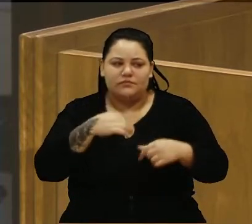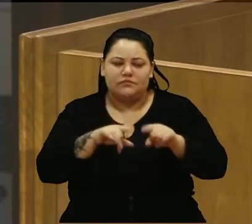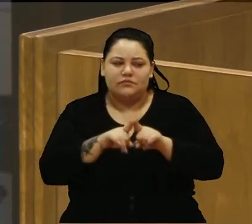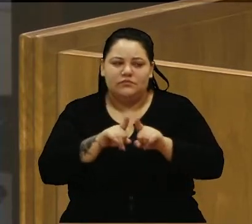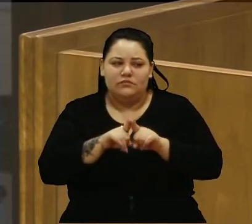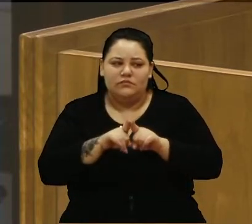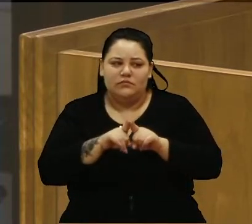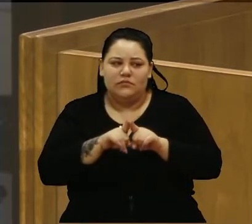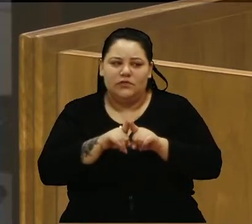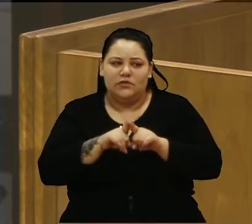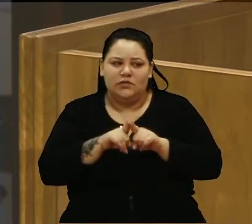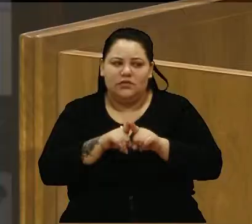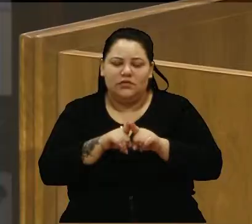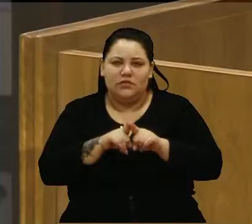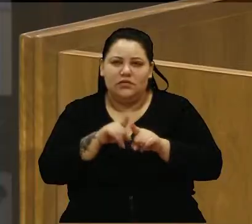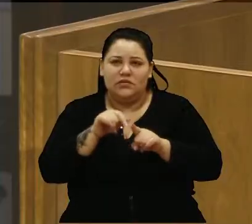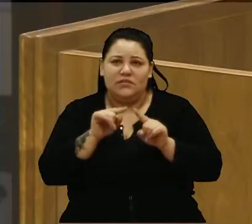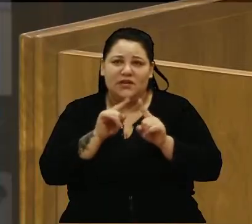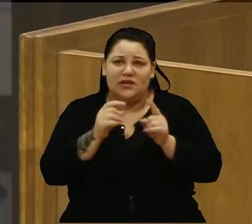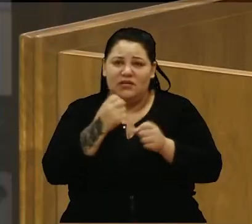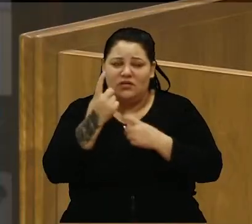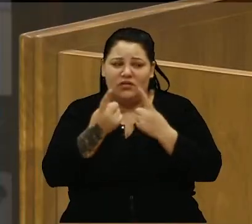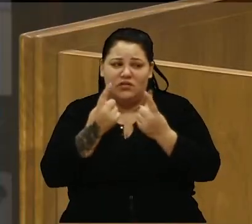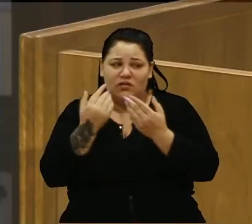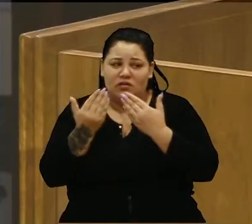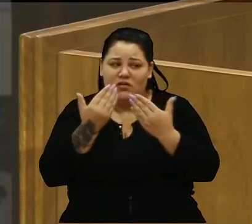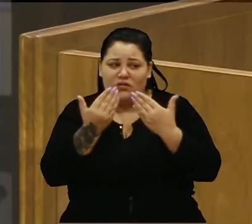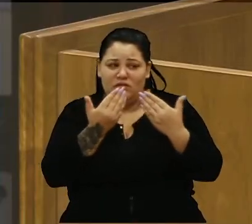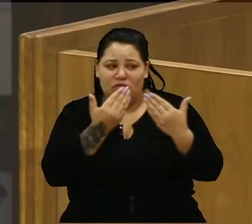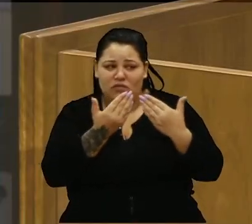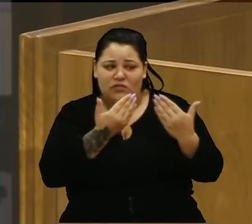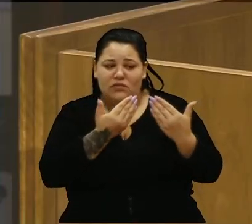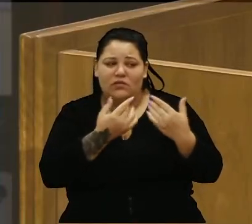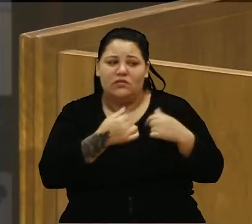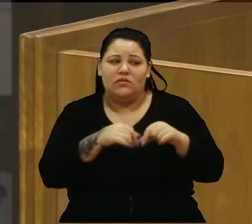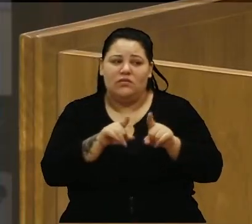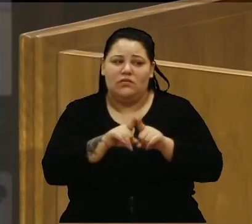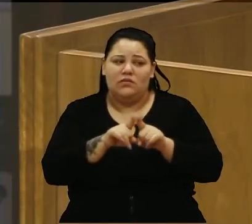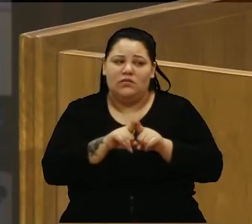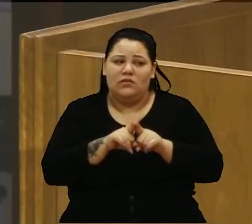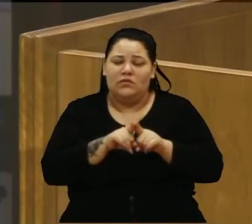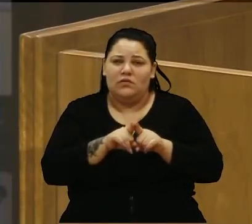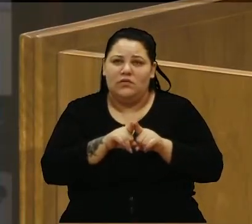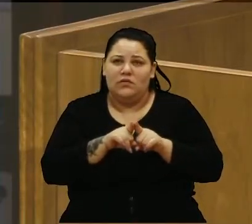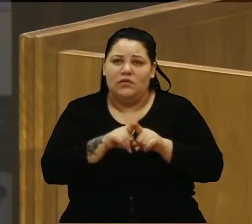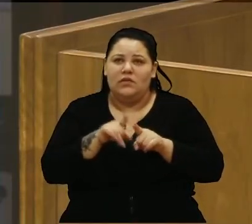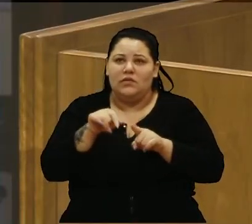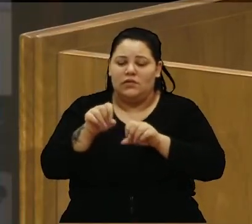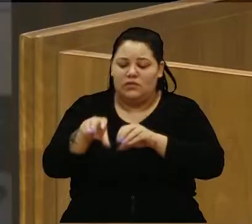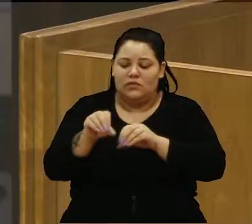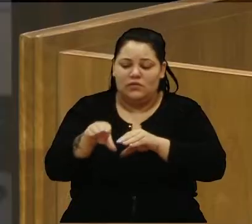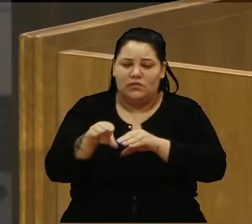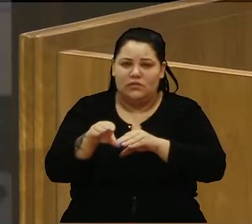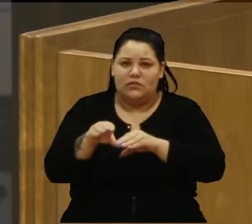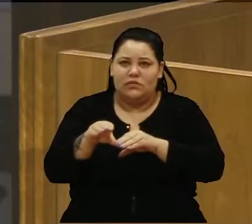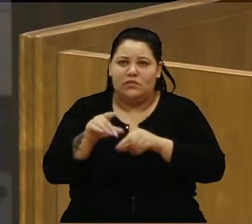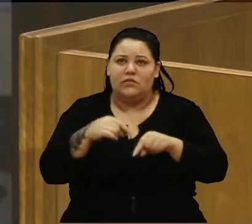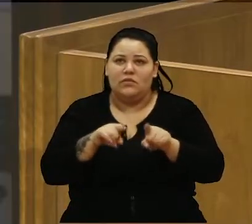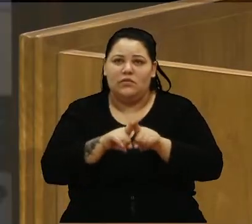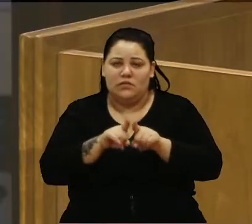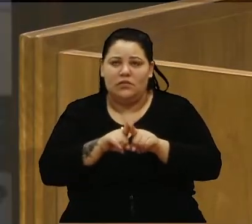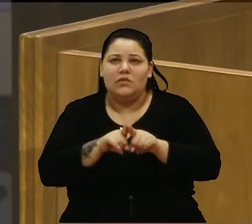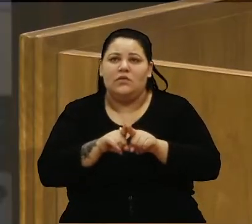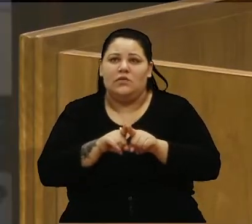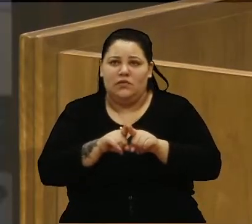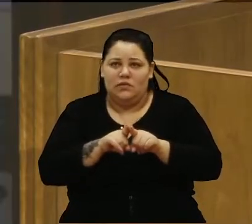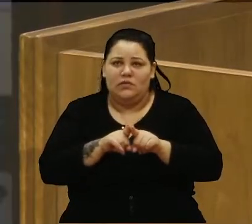algumas dúvidas que as pessoas tinham, né? Por que para educação infantil foi 5 e